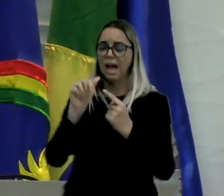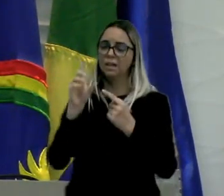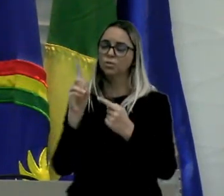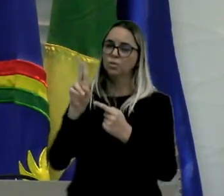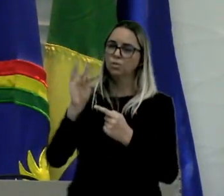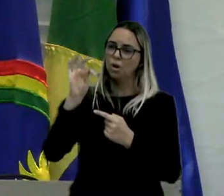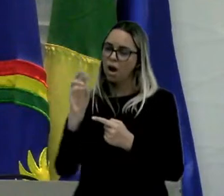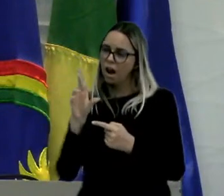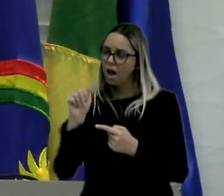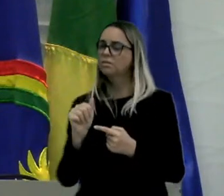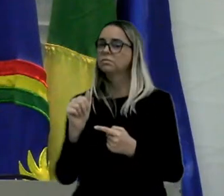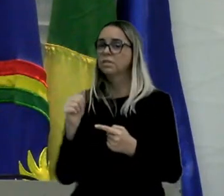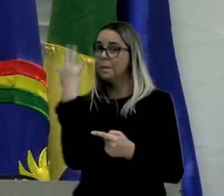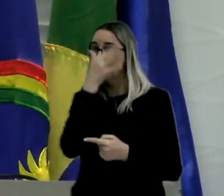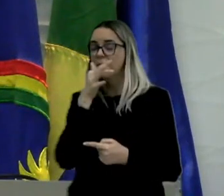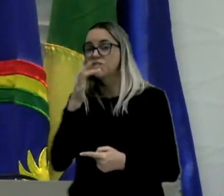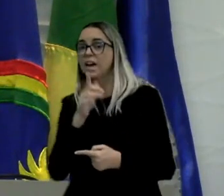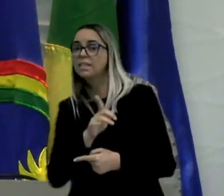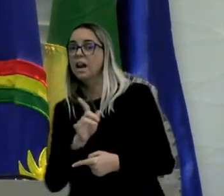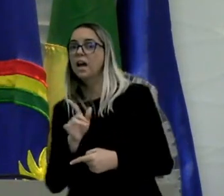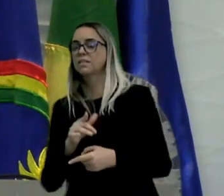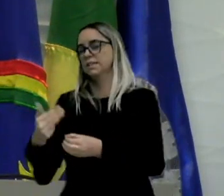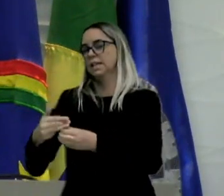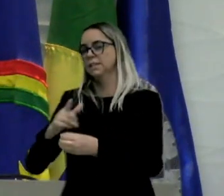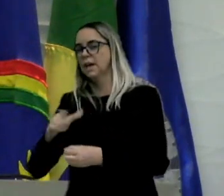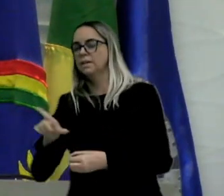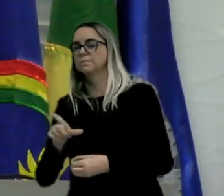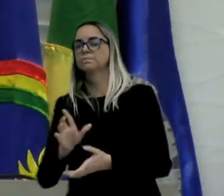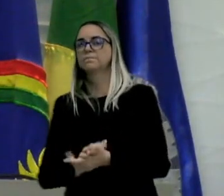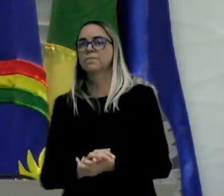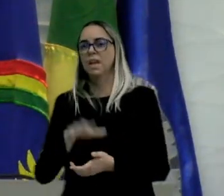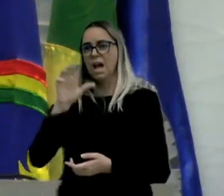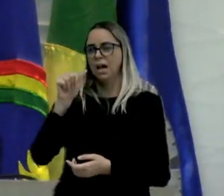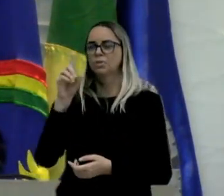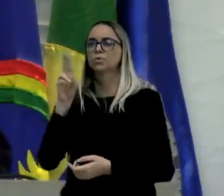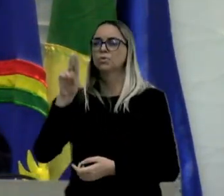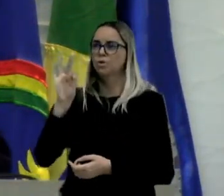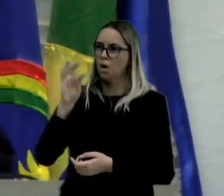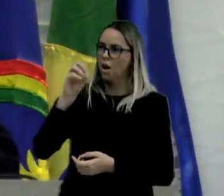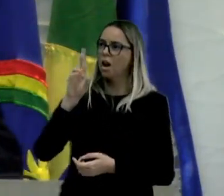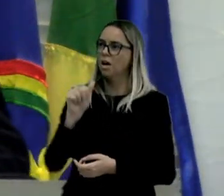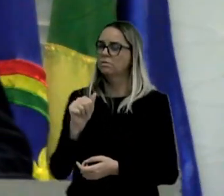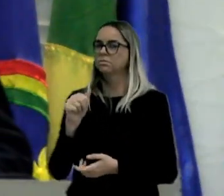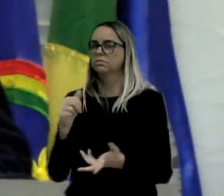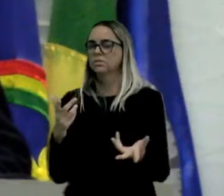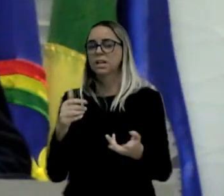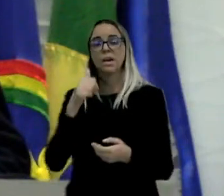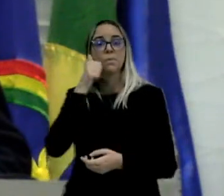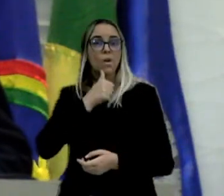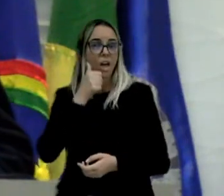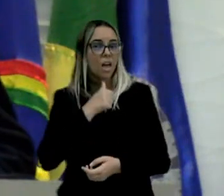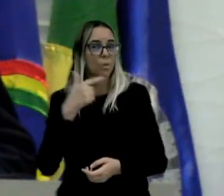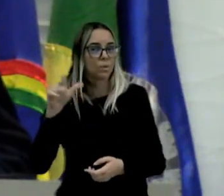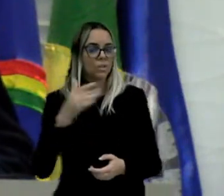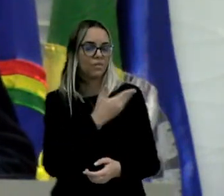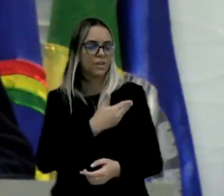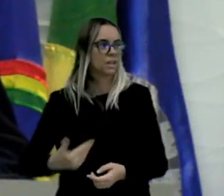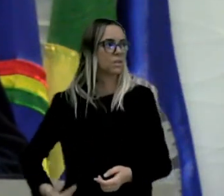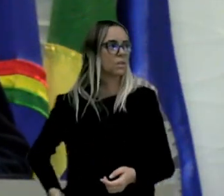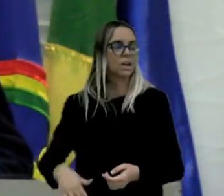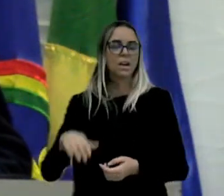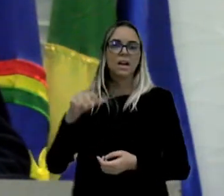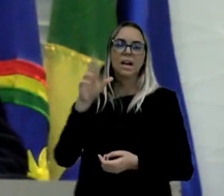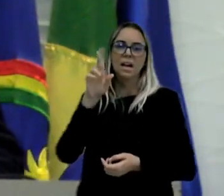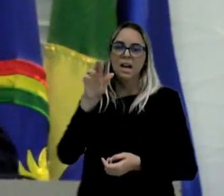v Jardim a a Doutora do Agreste que Raquel Lira diz que vai providenciar a licitação